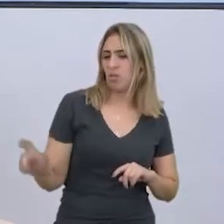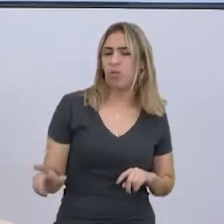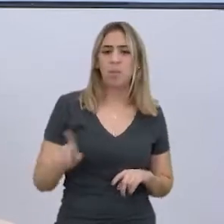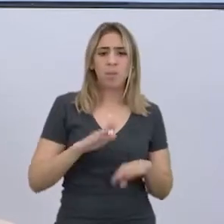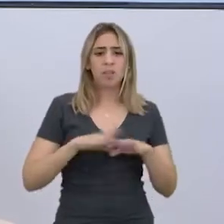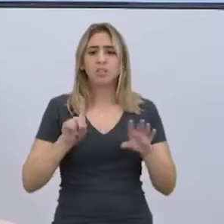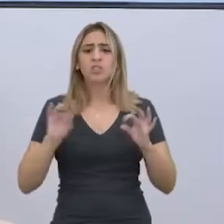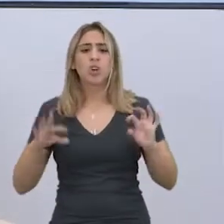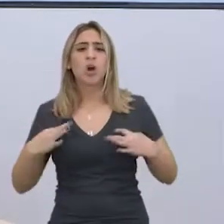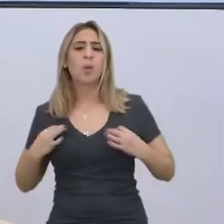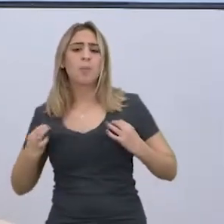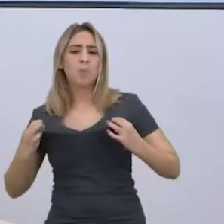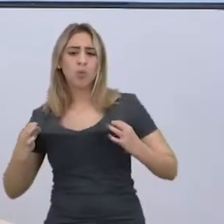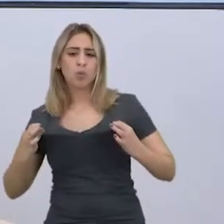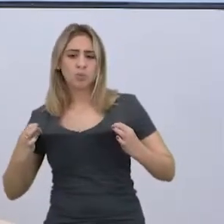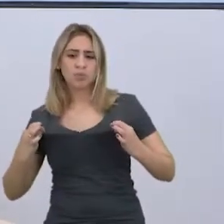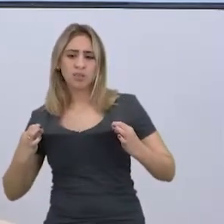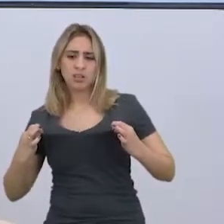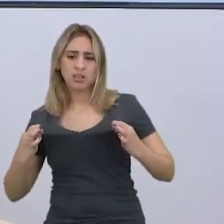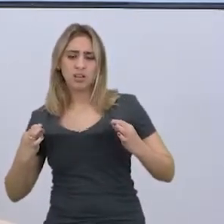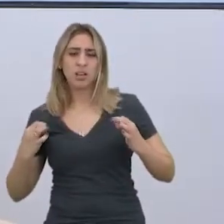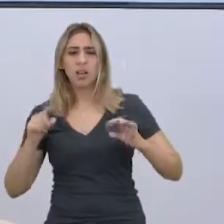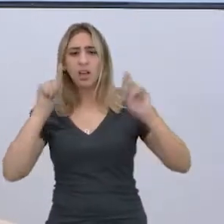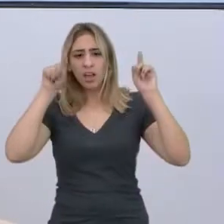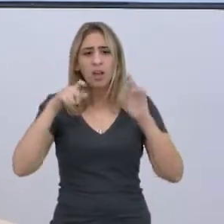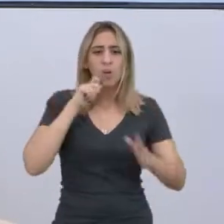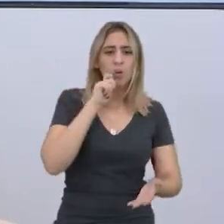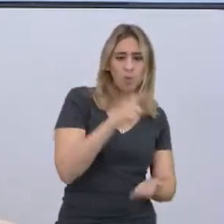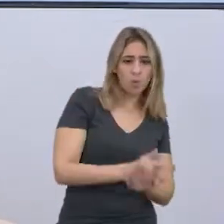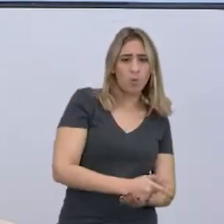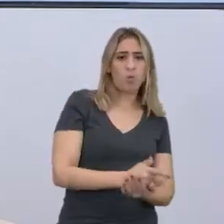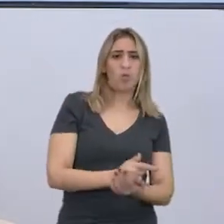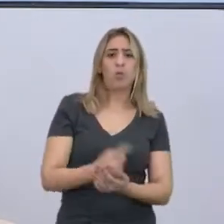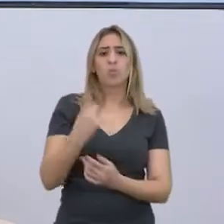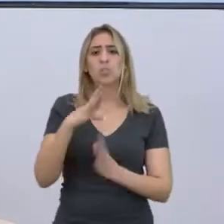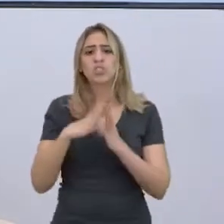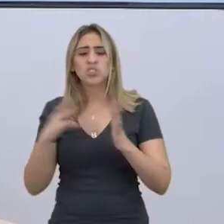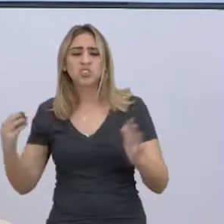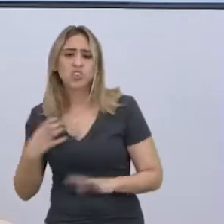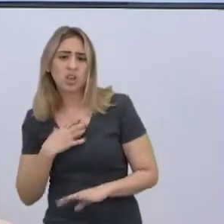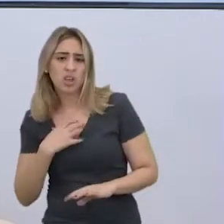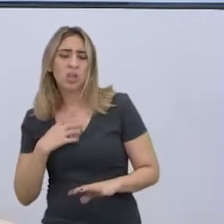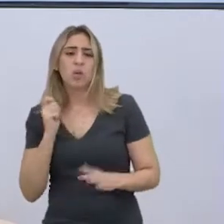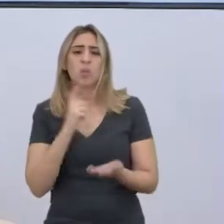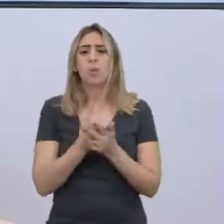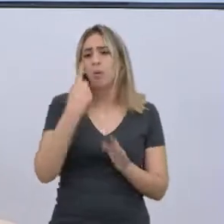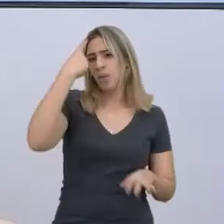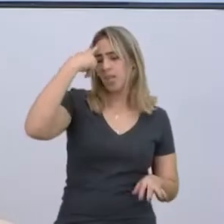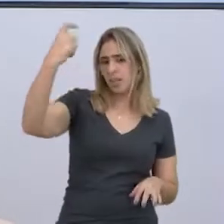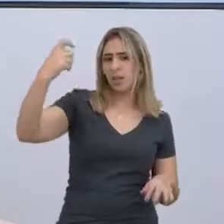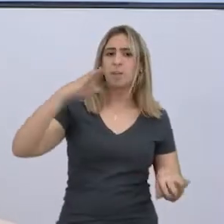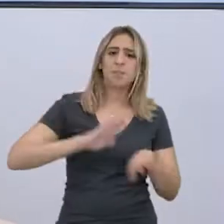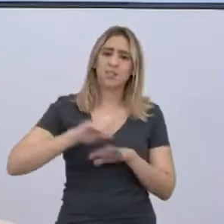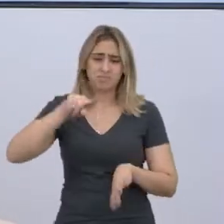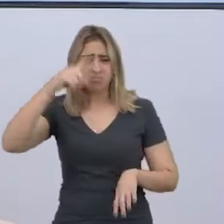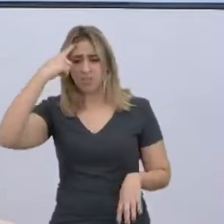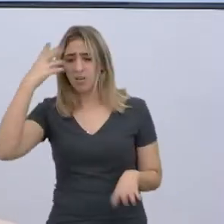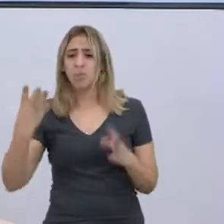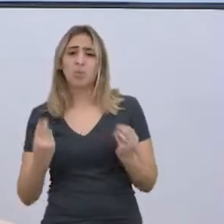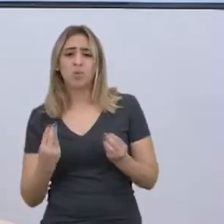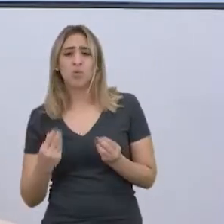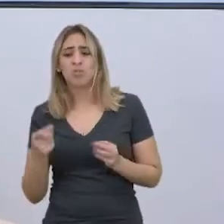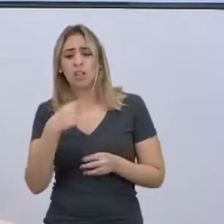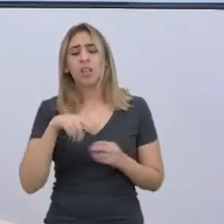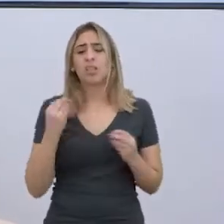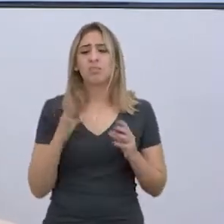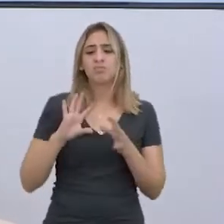a camiseta pela camiseta, é comprar um estilo, é comprar uma ideia, e essa ideia muitas vezes ela